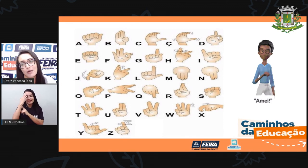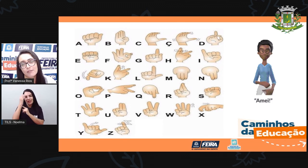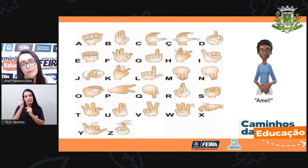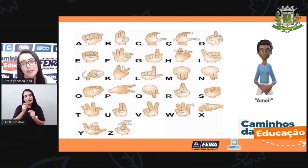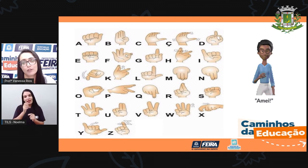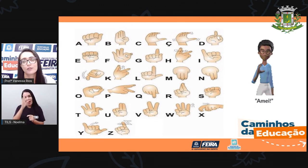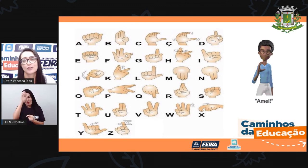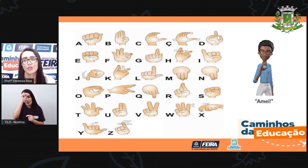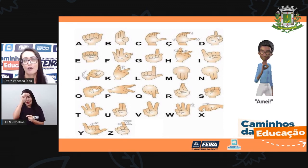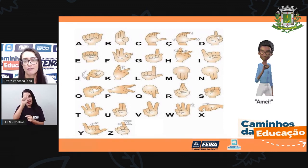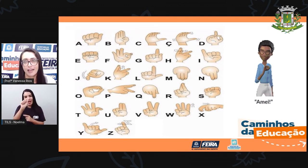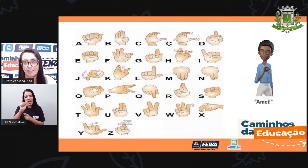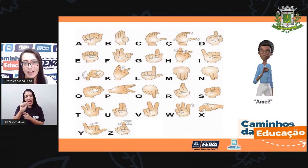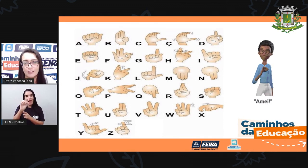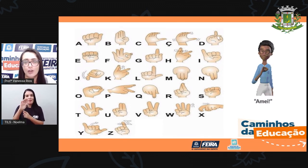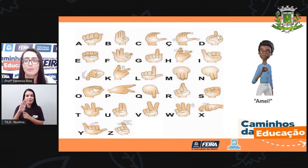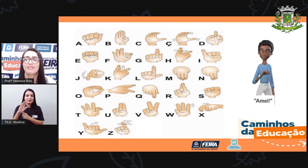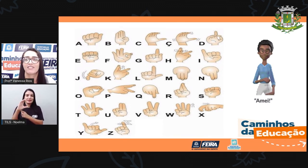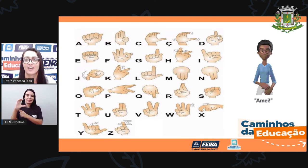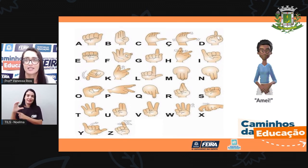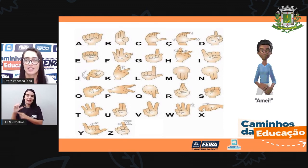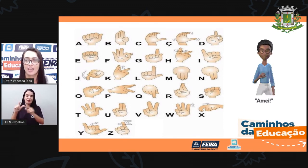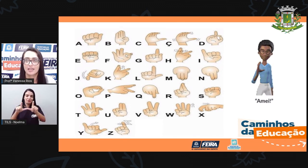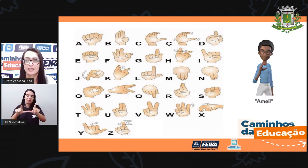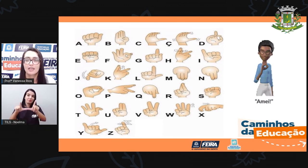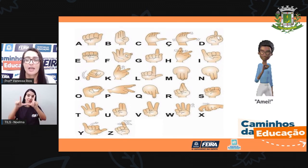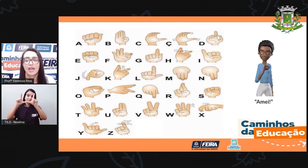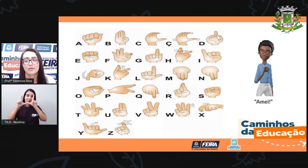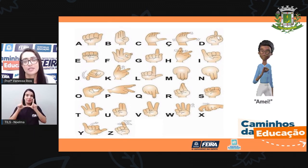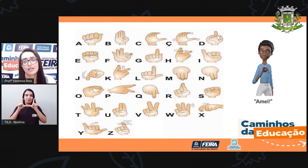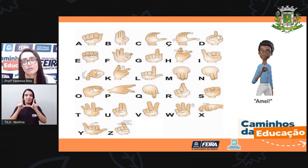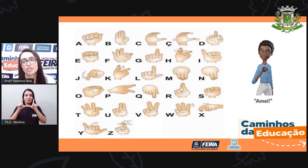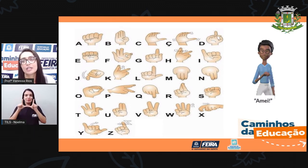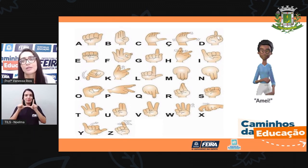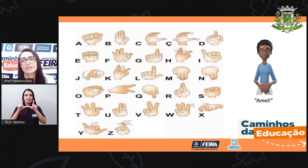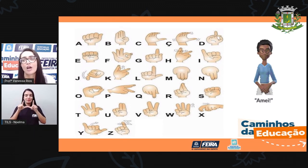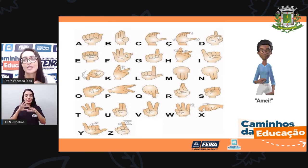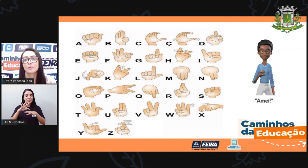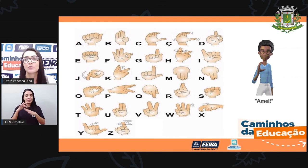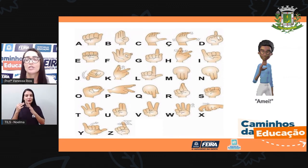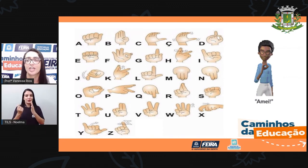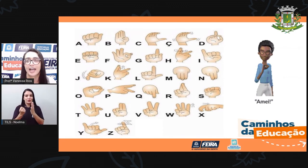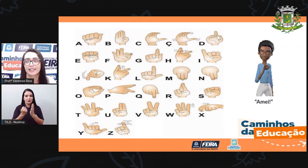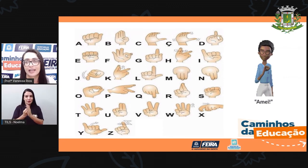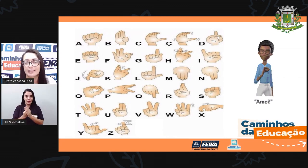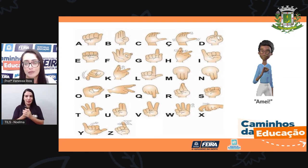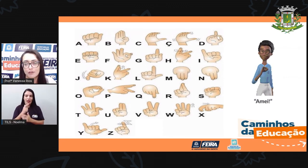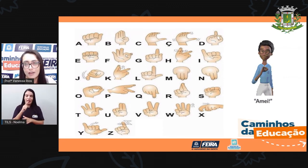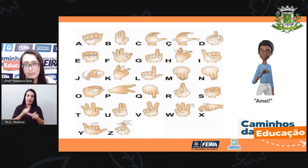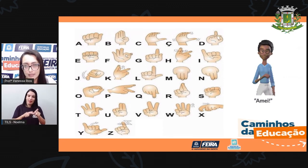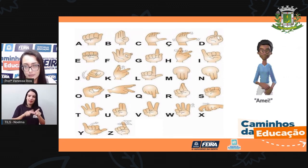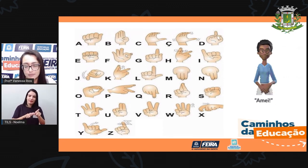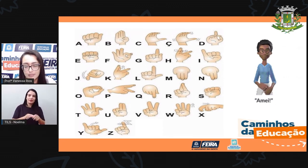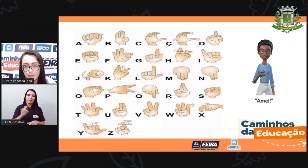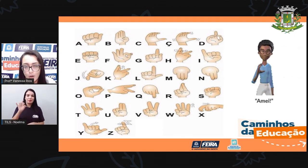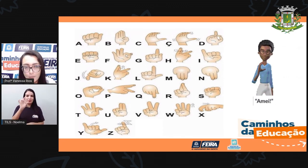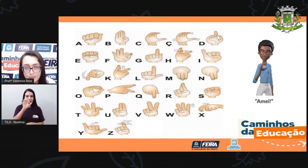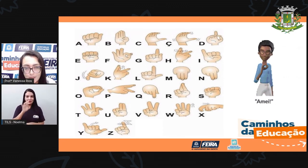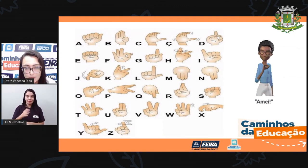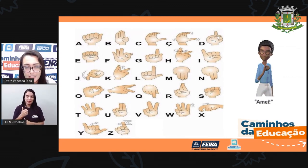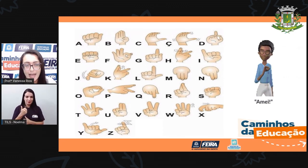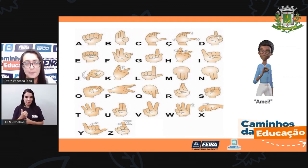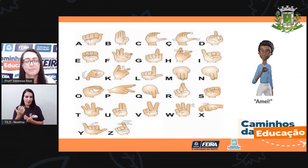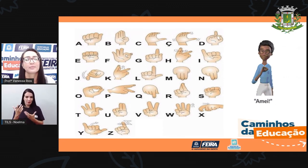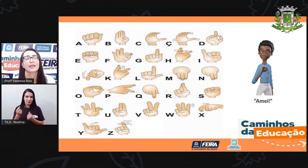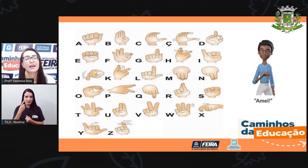aprender o alfabeto. Eu vou só falar e Noema vai fazer aí o sinal de Libras correspondente a cada letra do alfabeto. Tá bom?